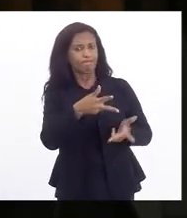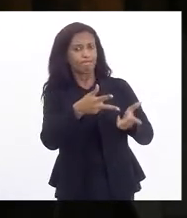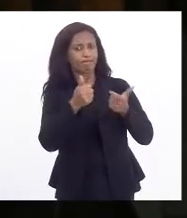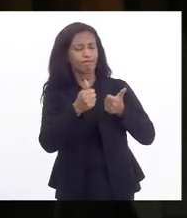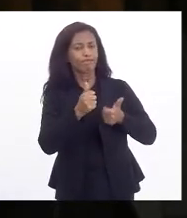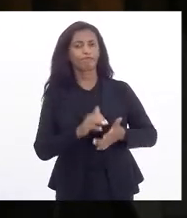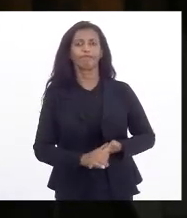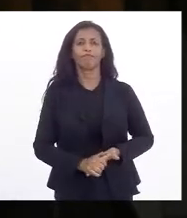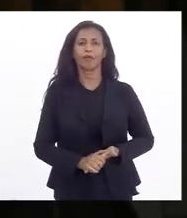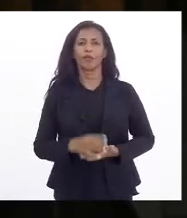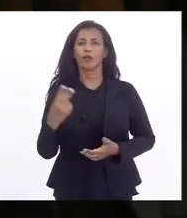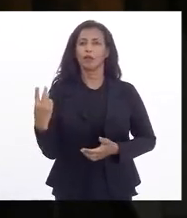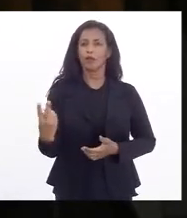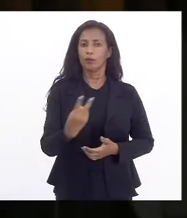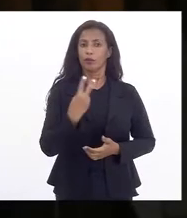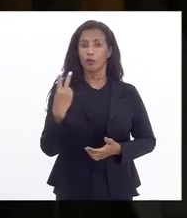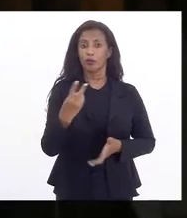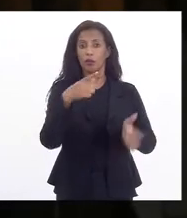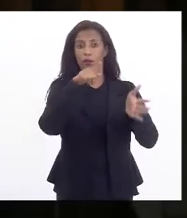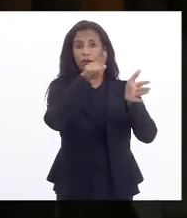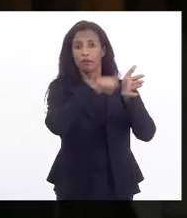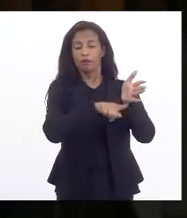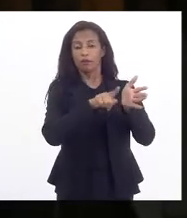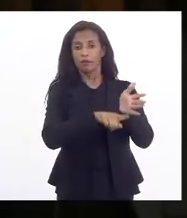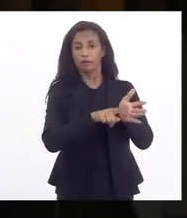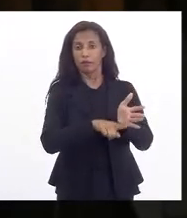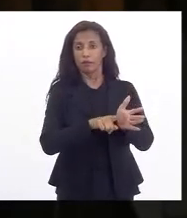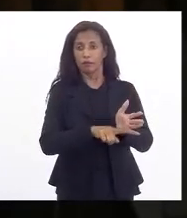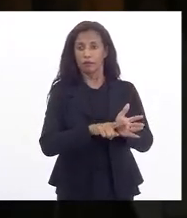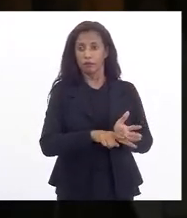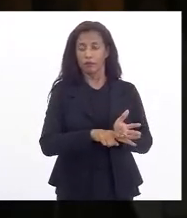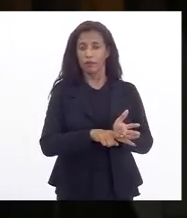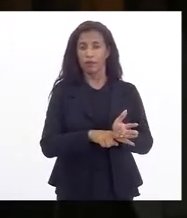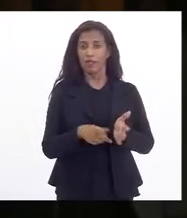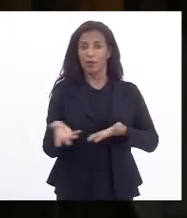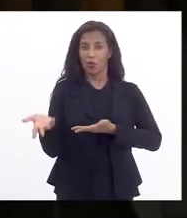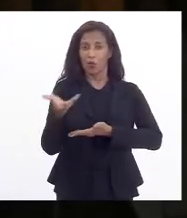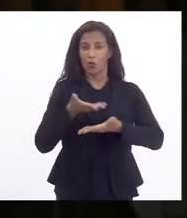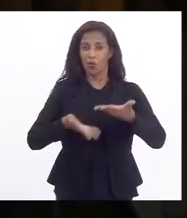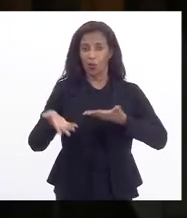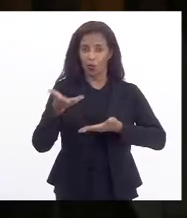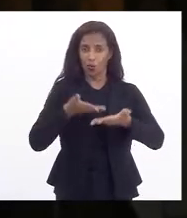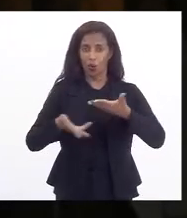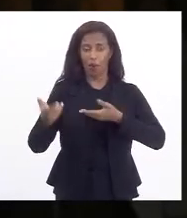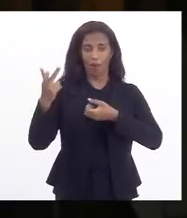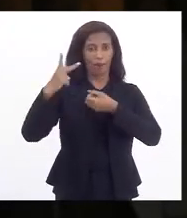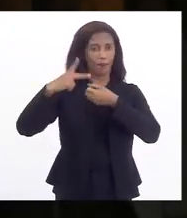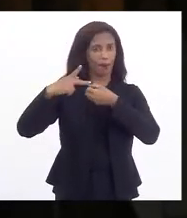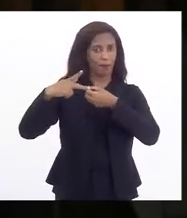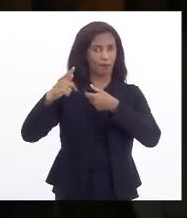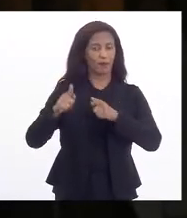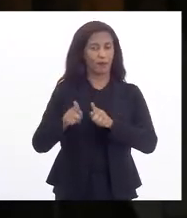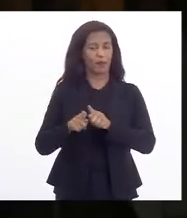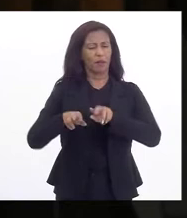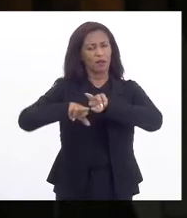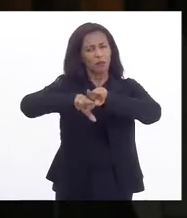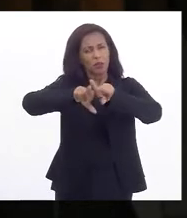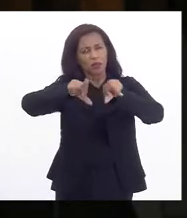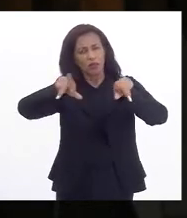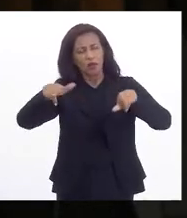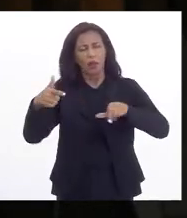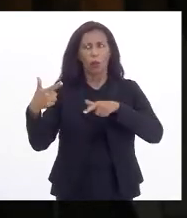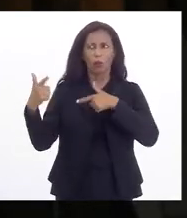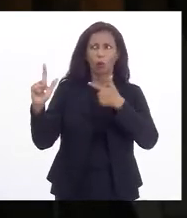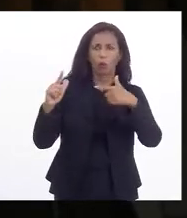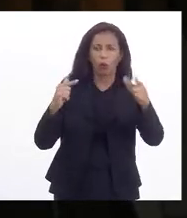que os valores e abatidos que são os royalties mas também diversos